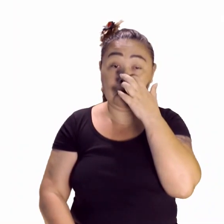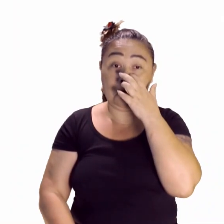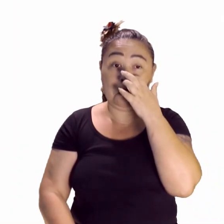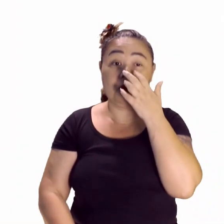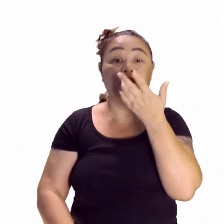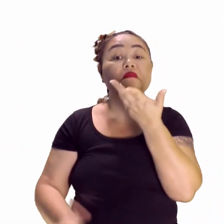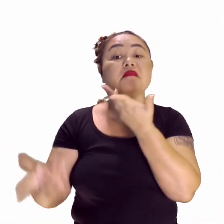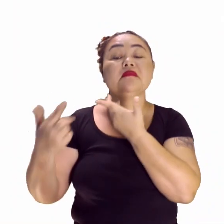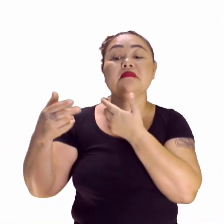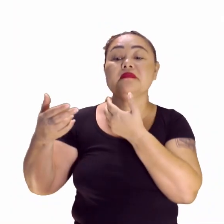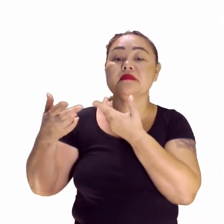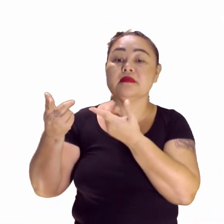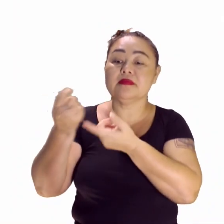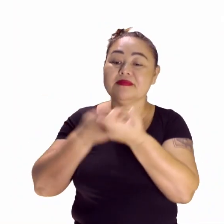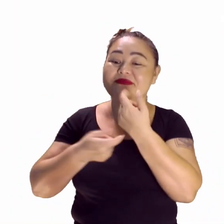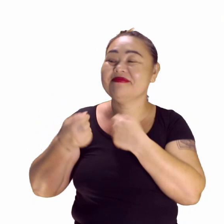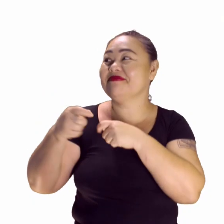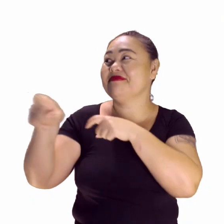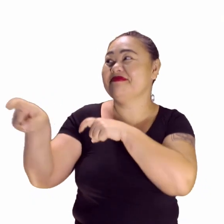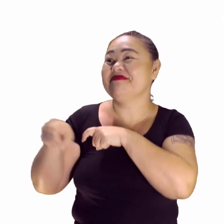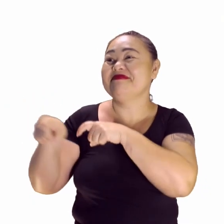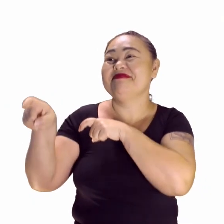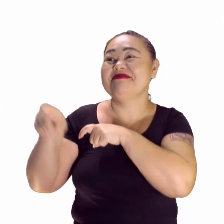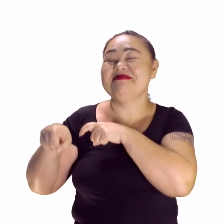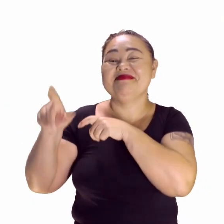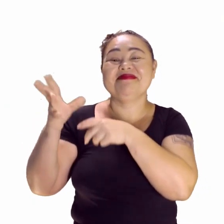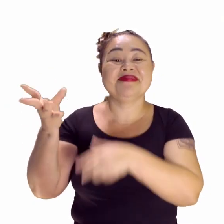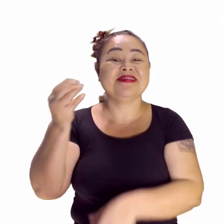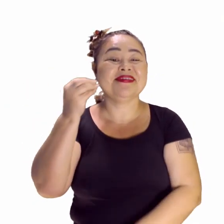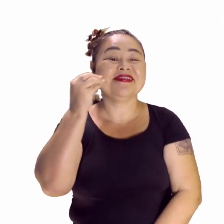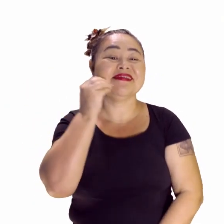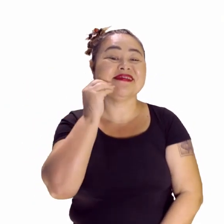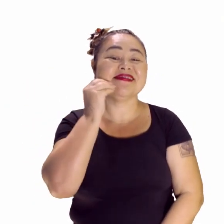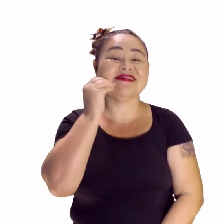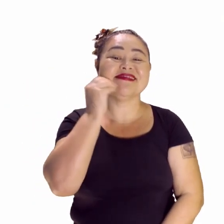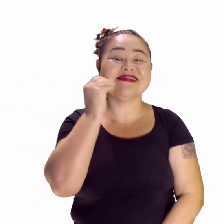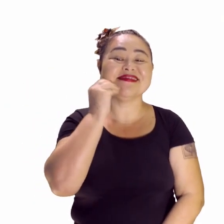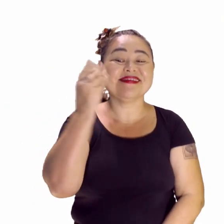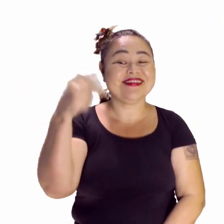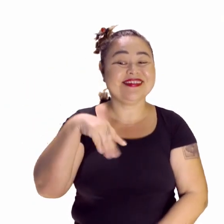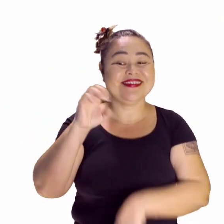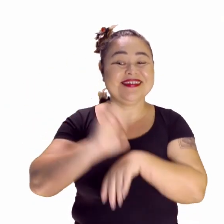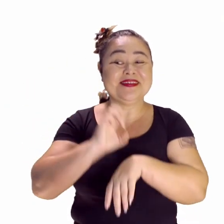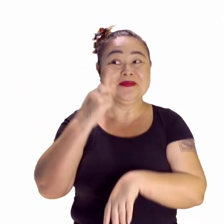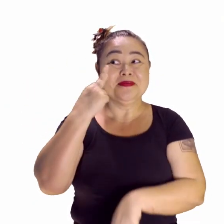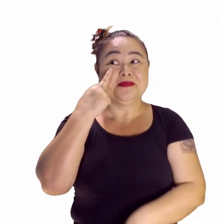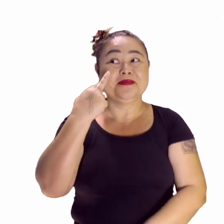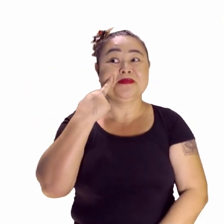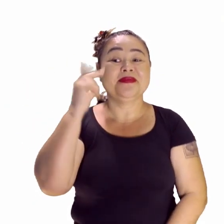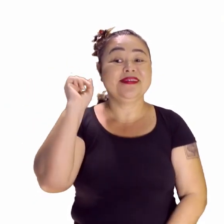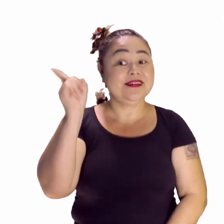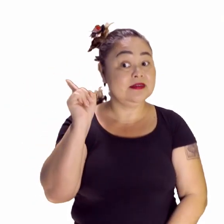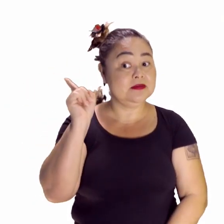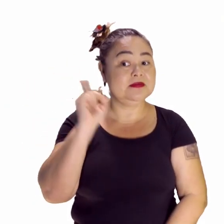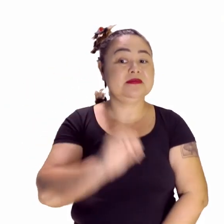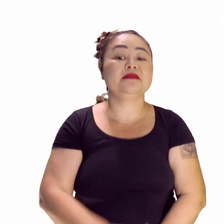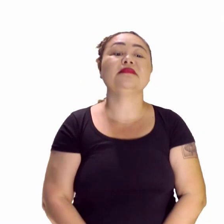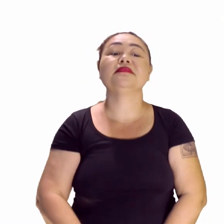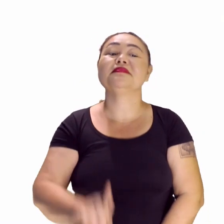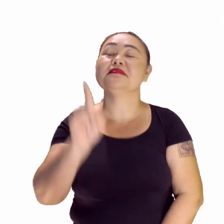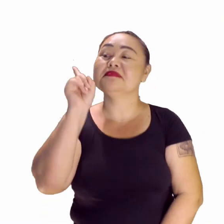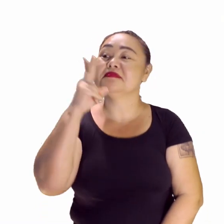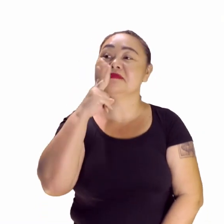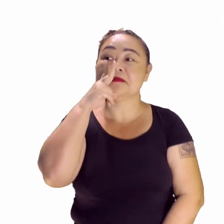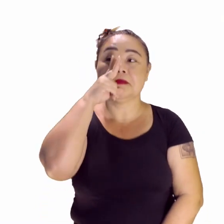e O agronegócio vamos entender um pouquinho nas oportunidades do agronegócio em Rondônia O agronegócio é muito